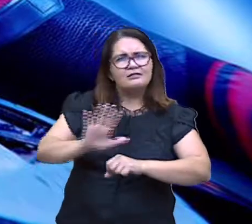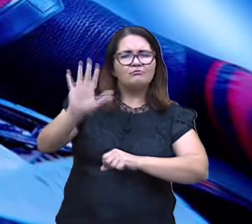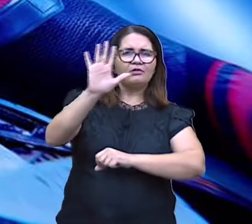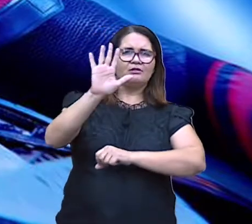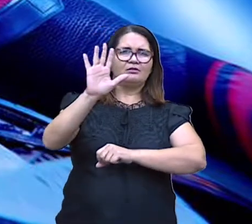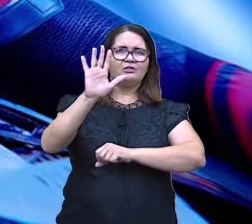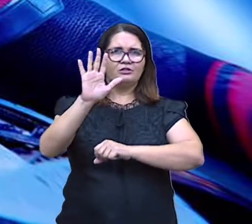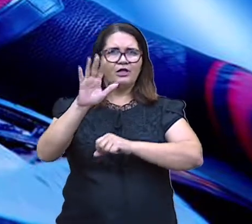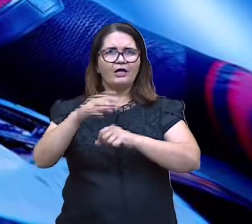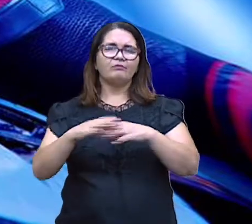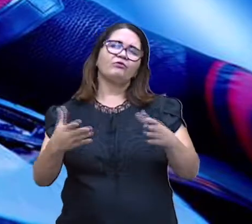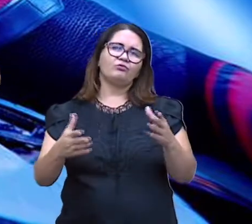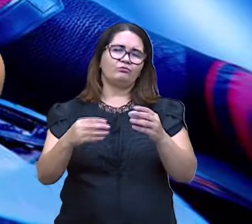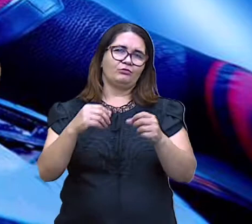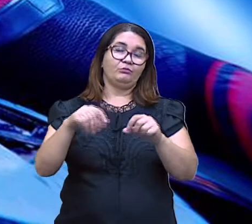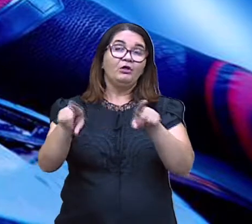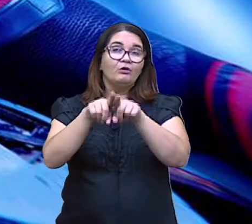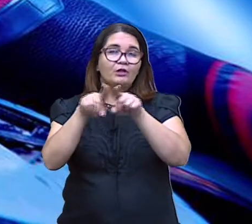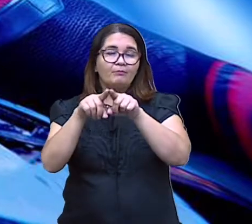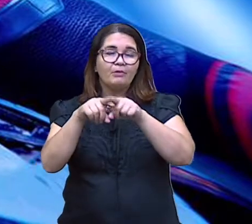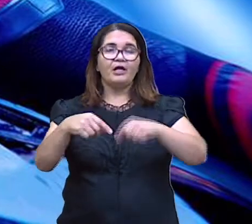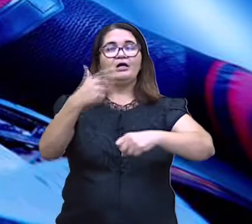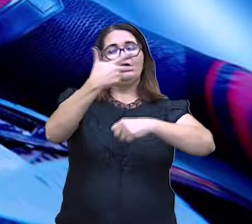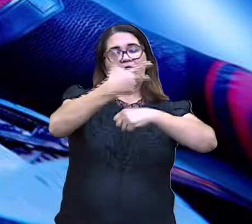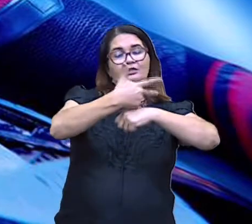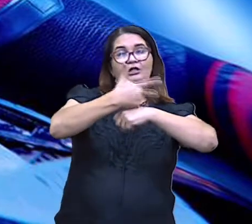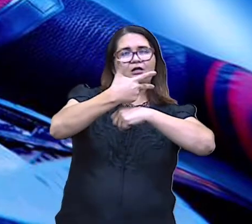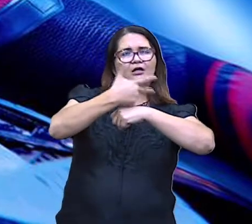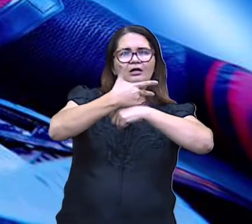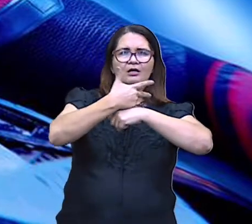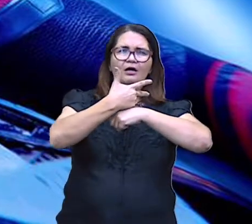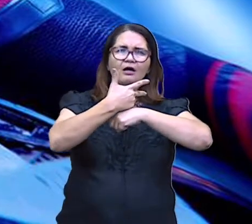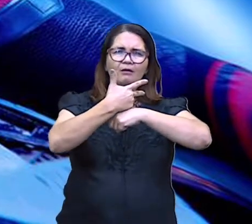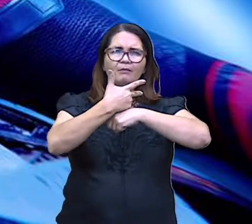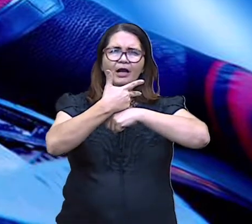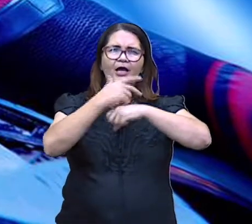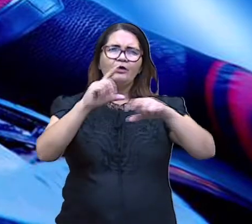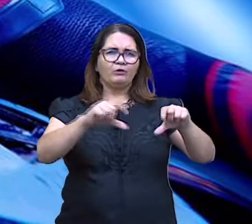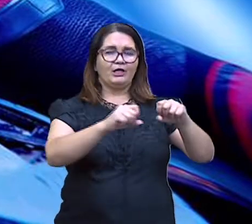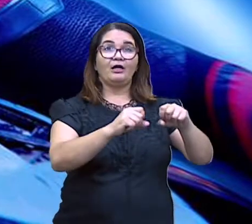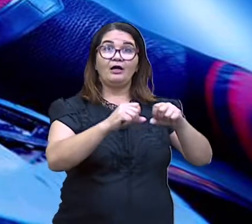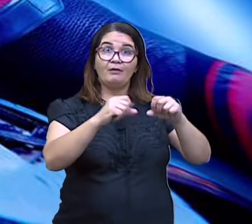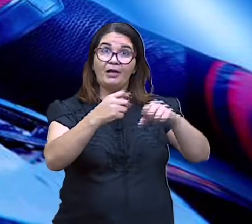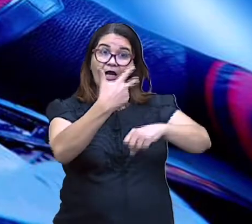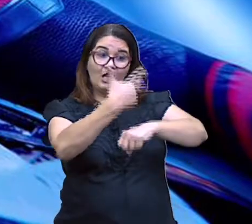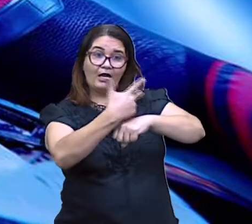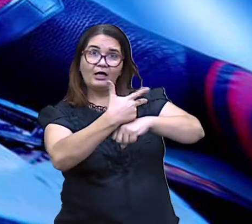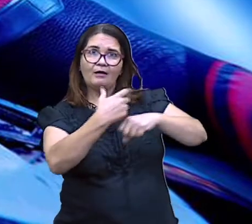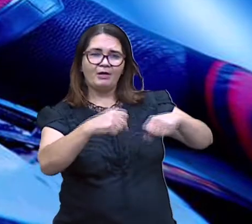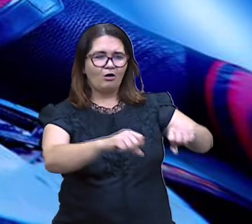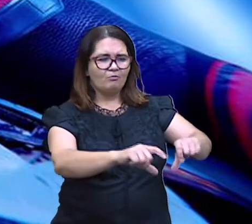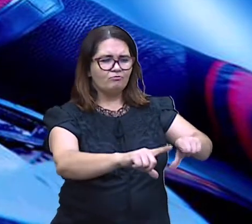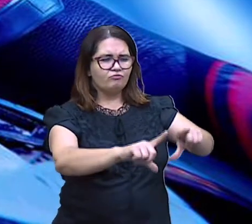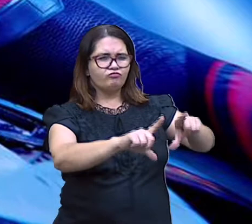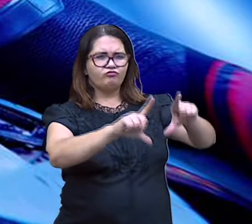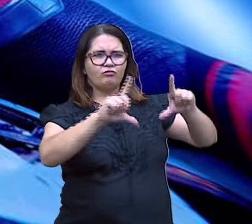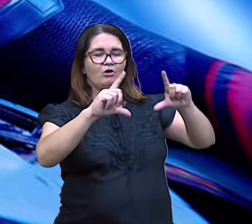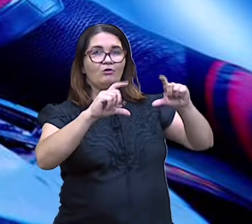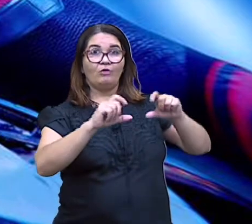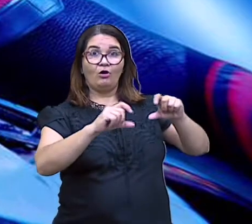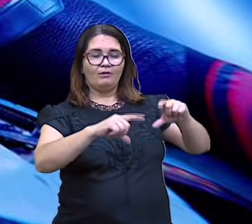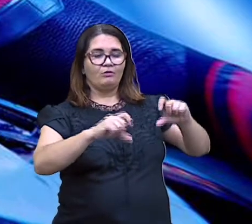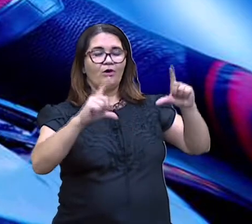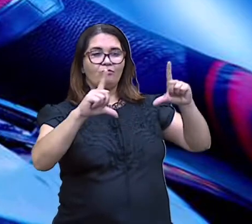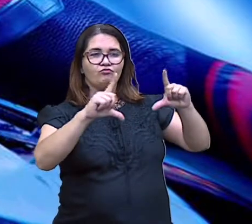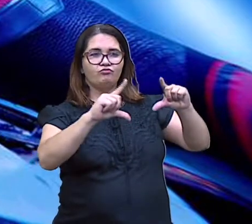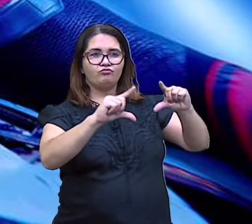de câmeras, por exemplo, close, é quando a câmera fecha assim alguma coisa, né? Por exemplo, aí quem já